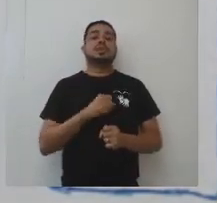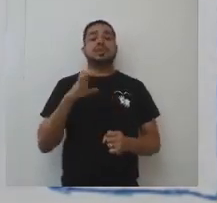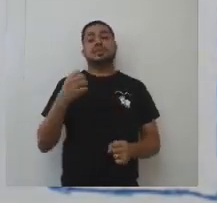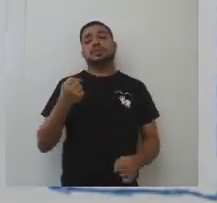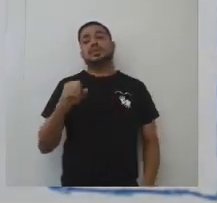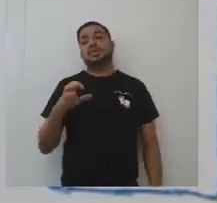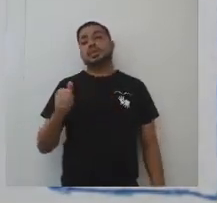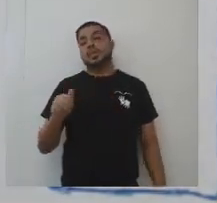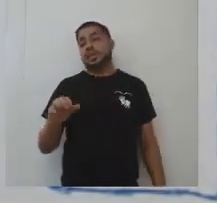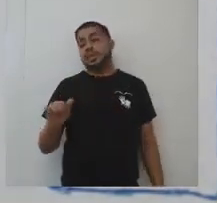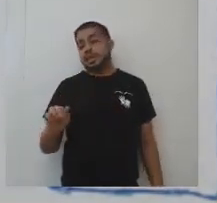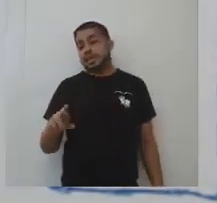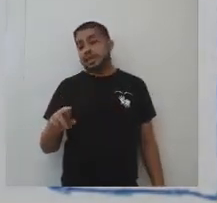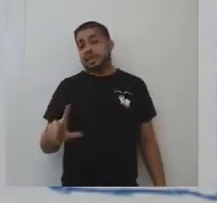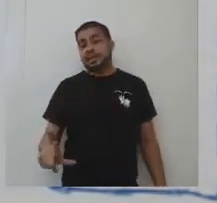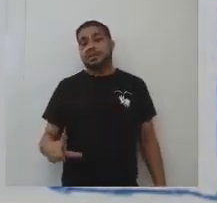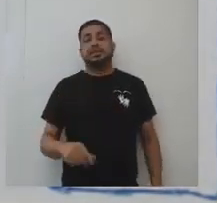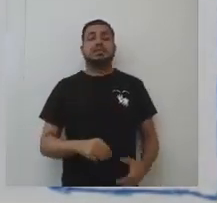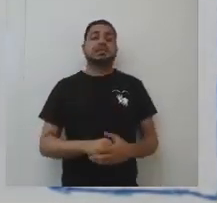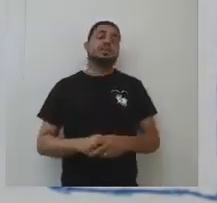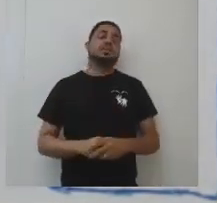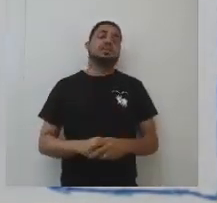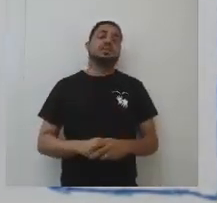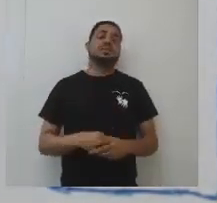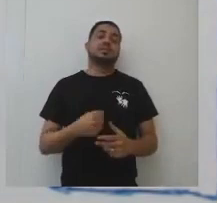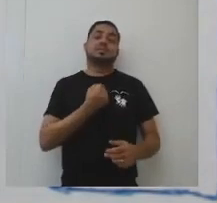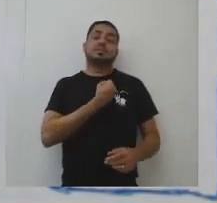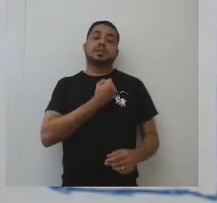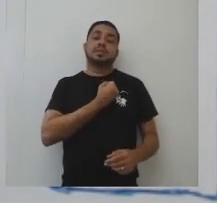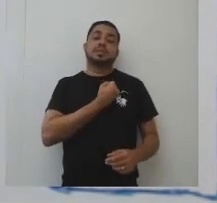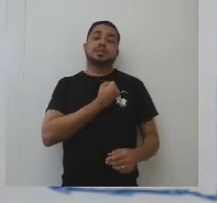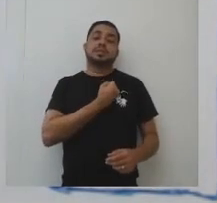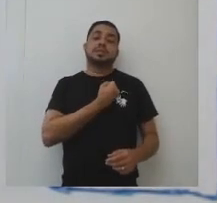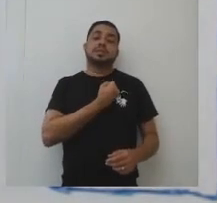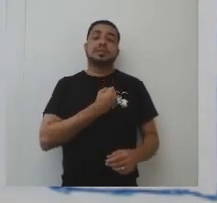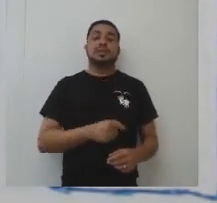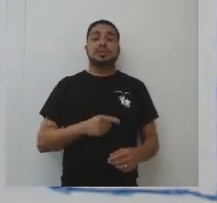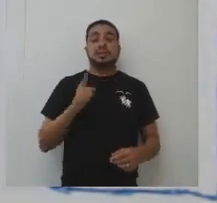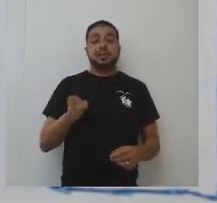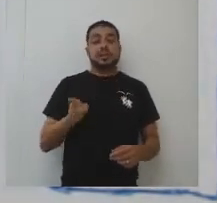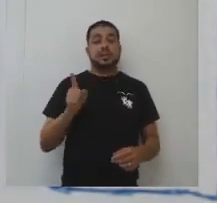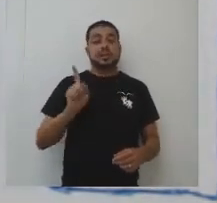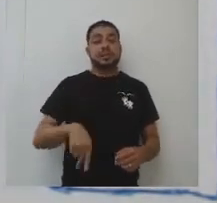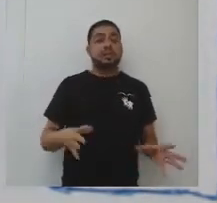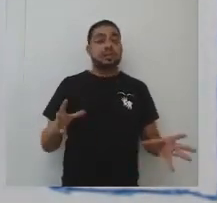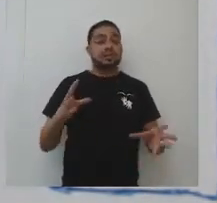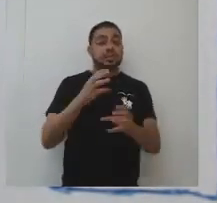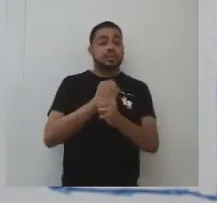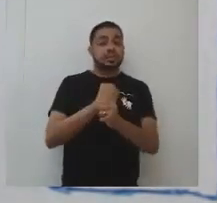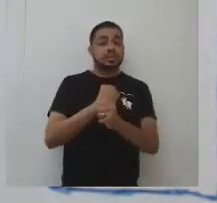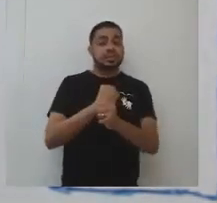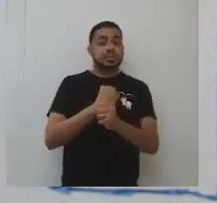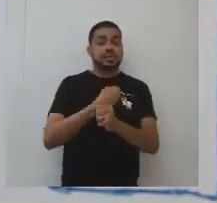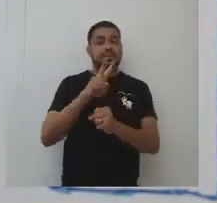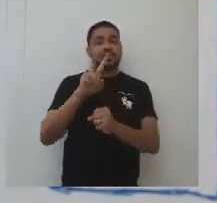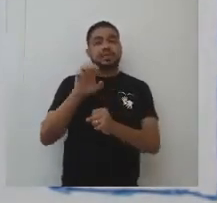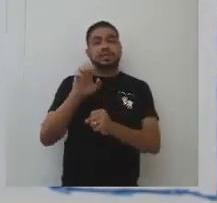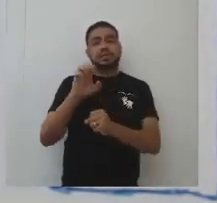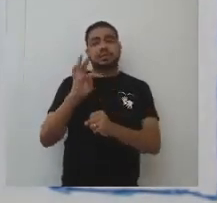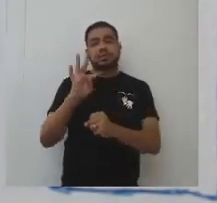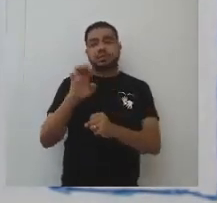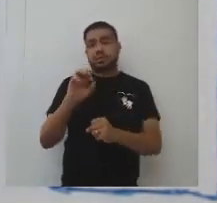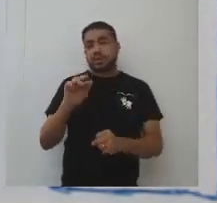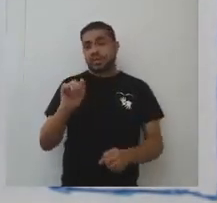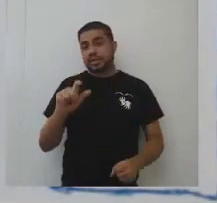escalar. É A e B escalar, numérico. E isso aqui, abençoado, é uma soma